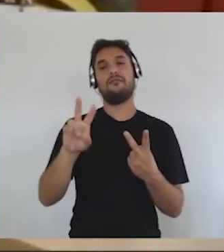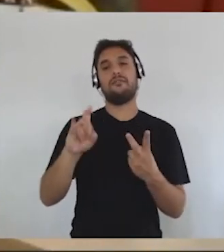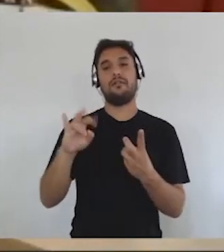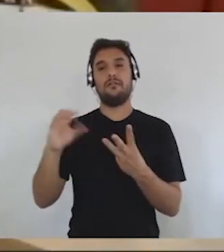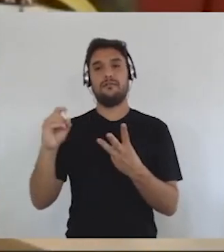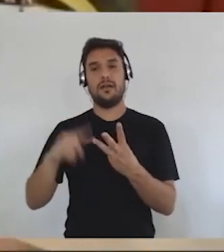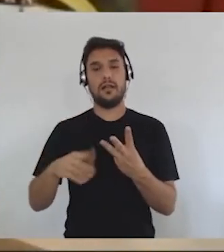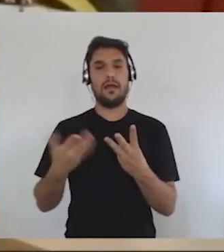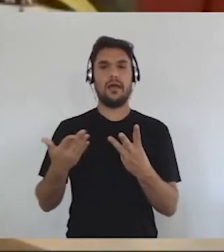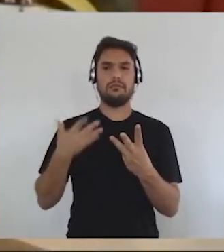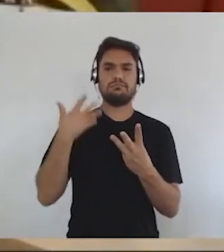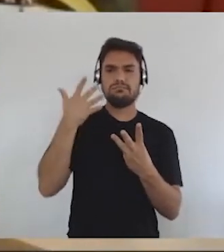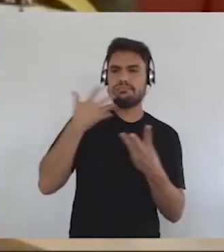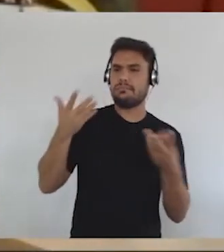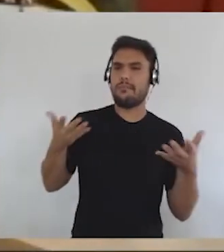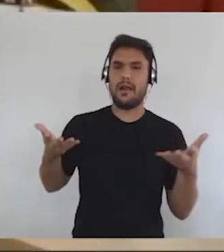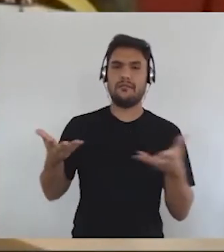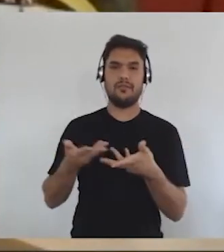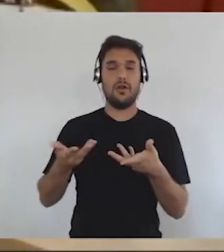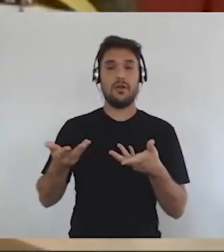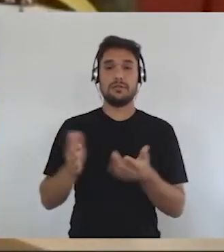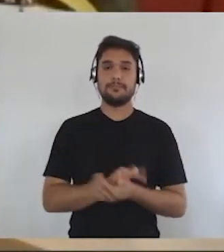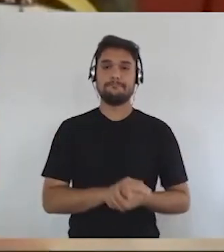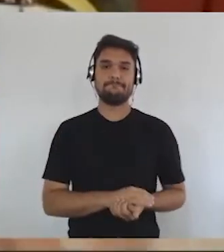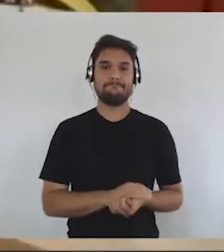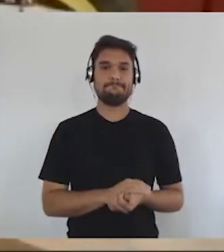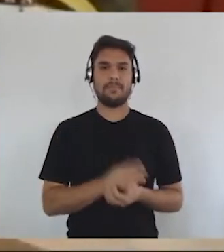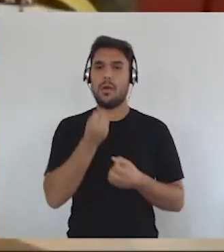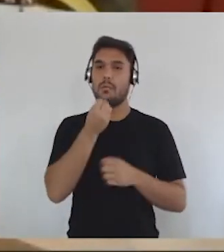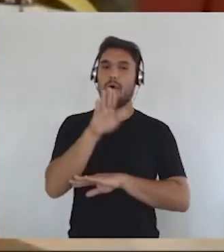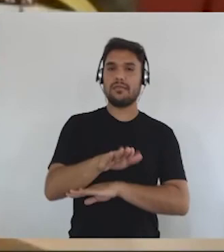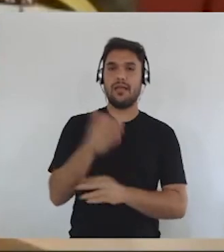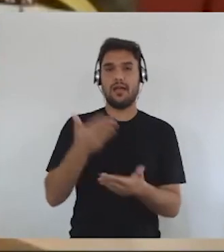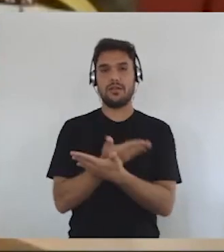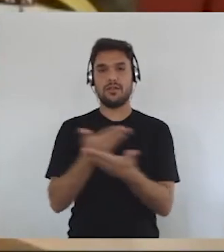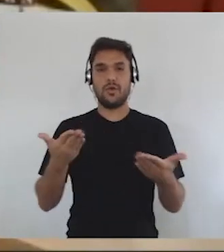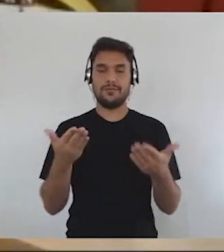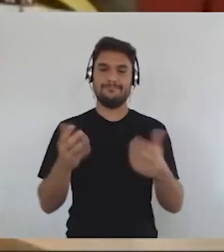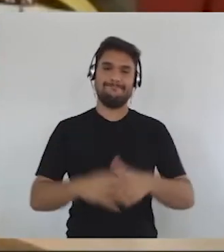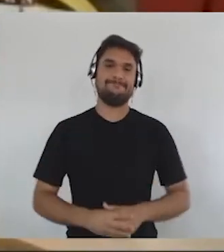Maswosny pelas incríveis palestras, e uma boa tarde a todos e a todas.